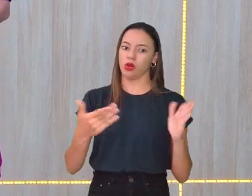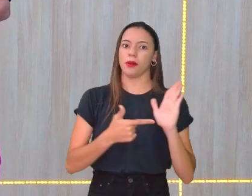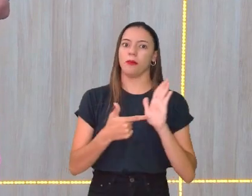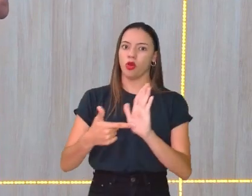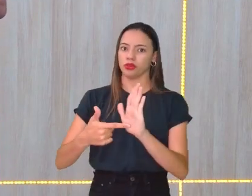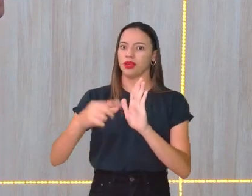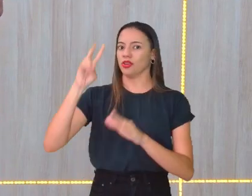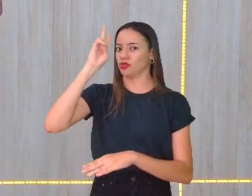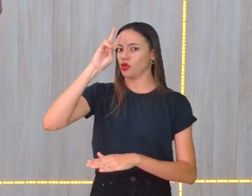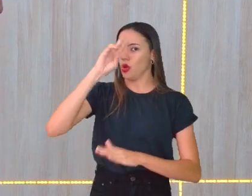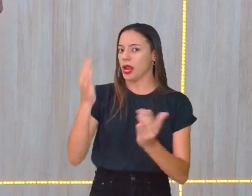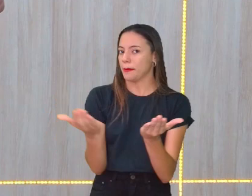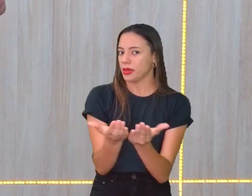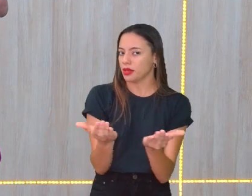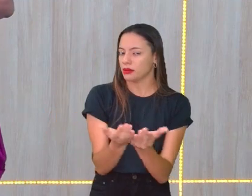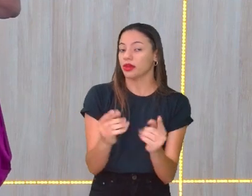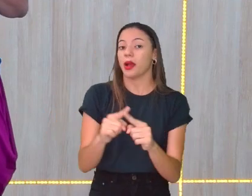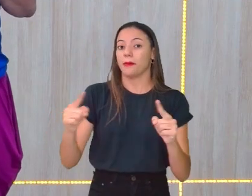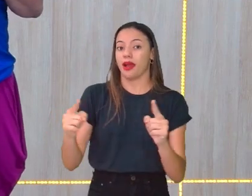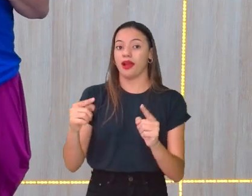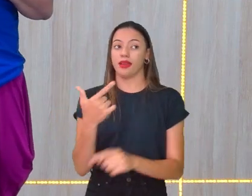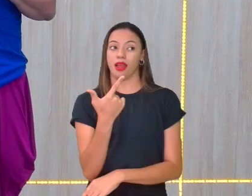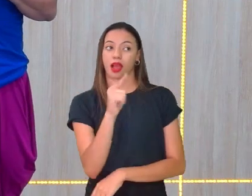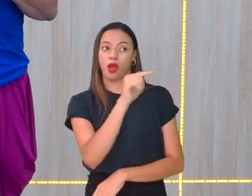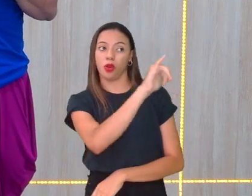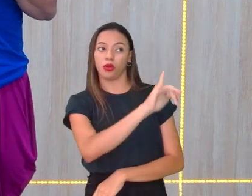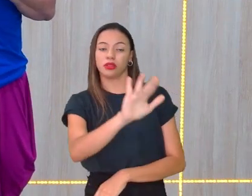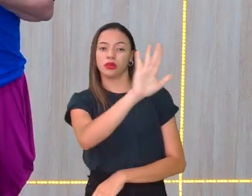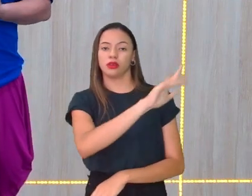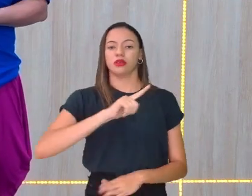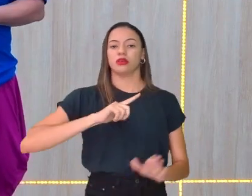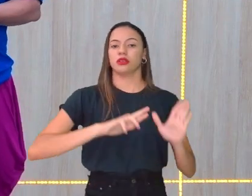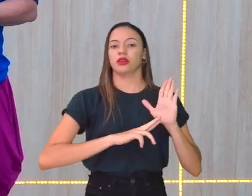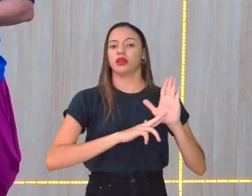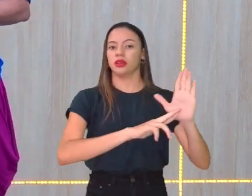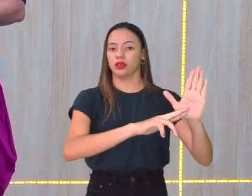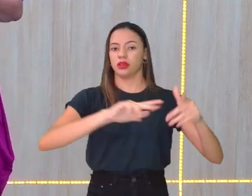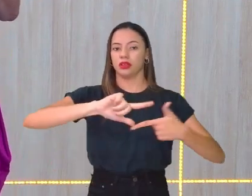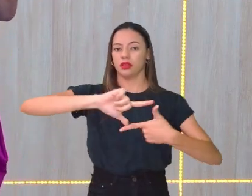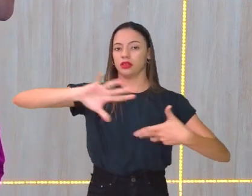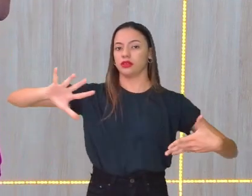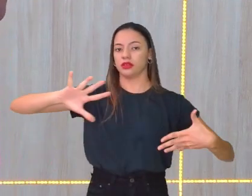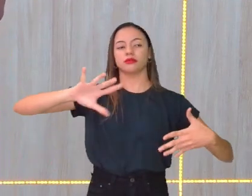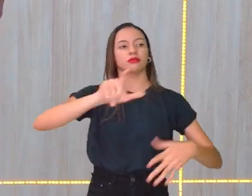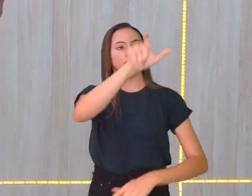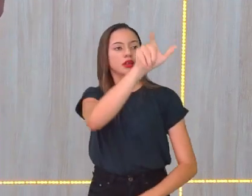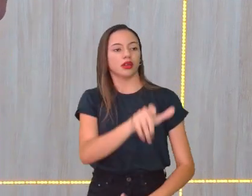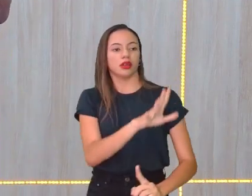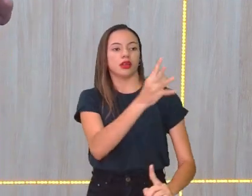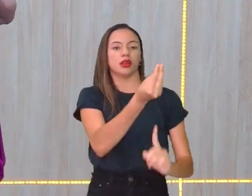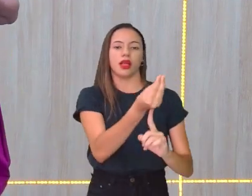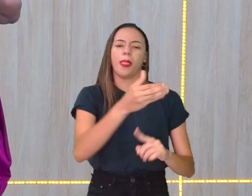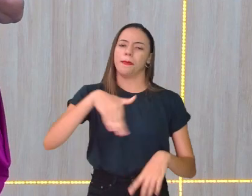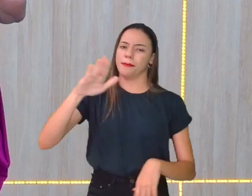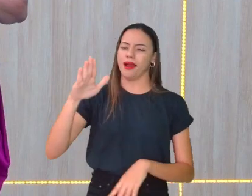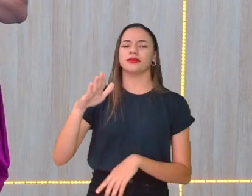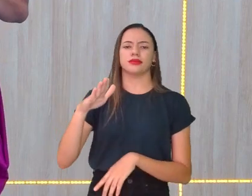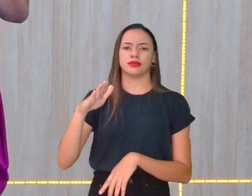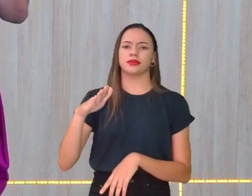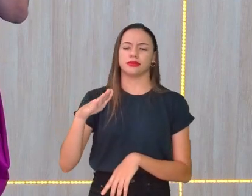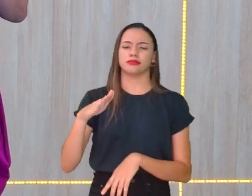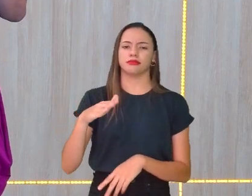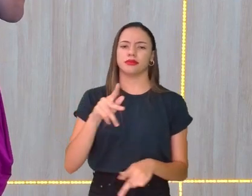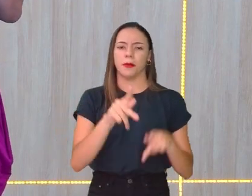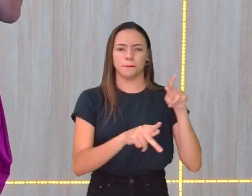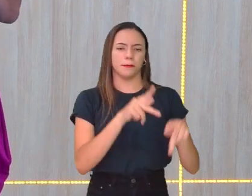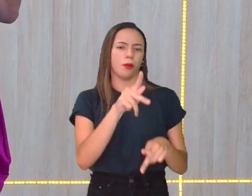bíblica. Do outro lado, vocês têm uma representação também moderna de uma artista, né, mais popular, e